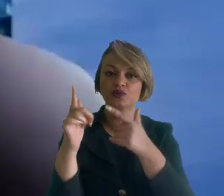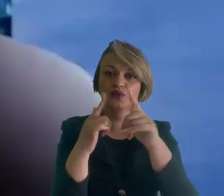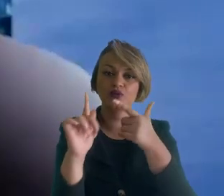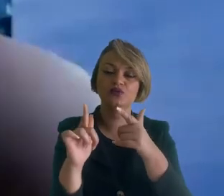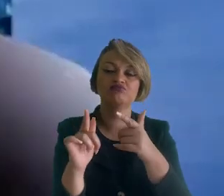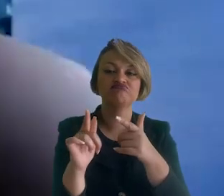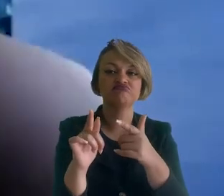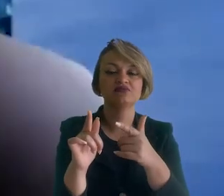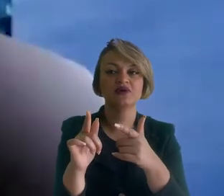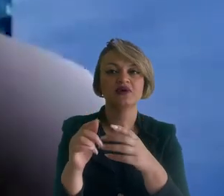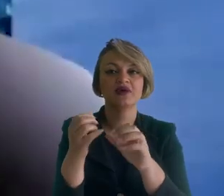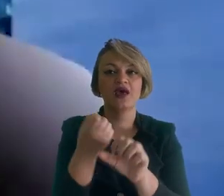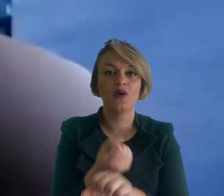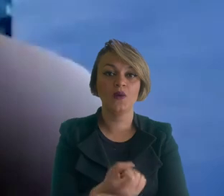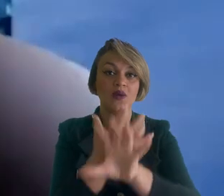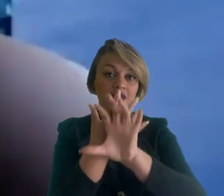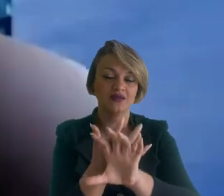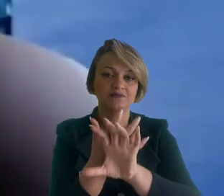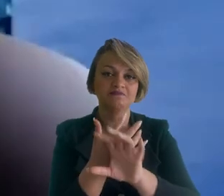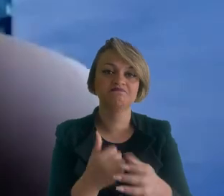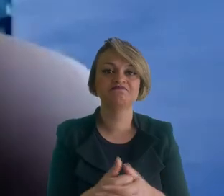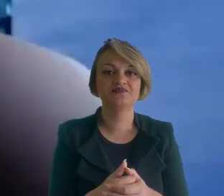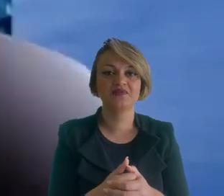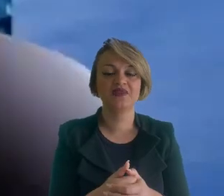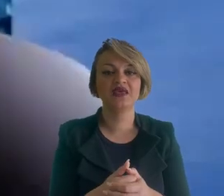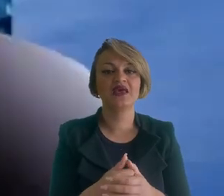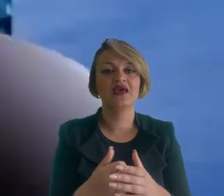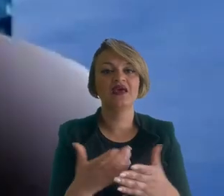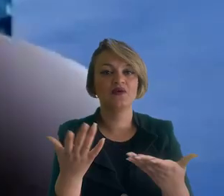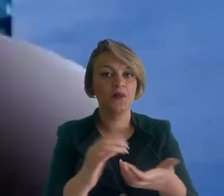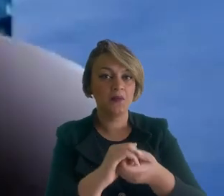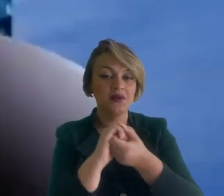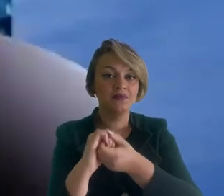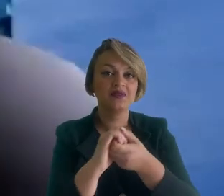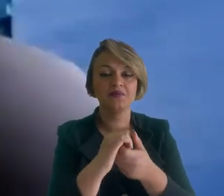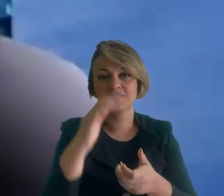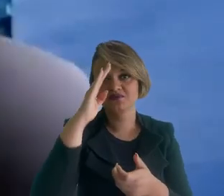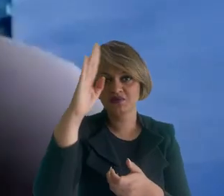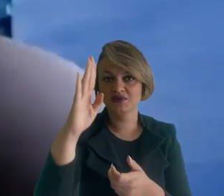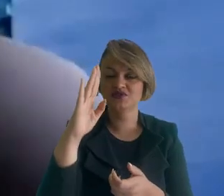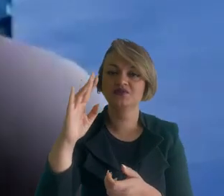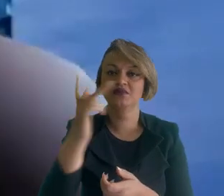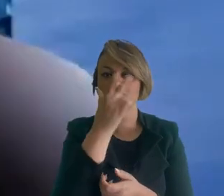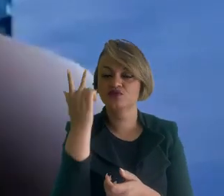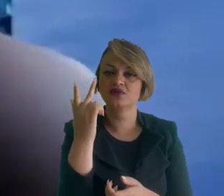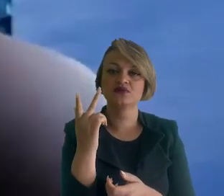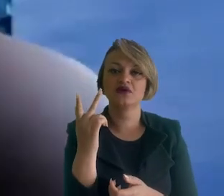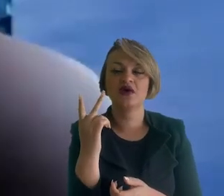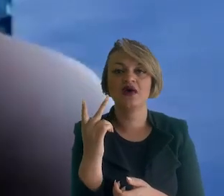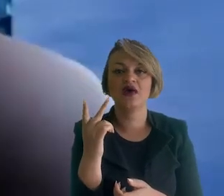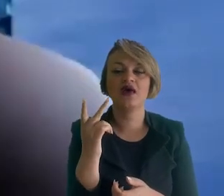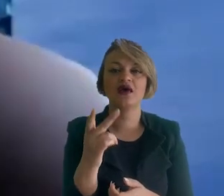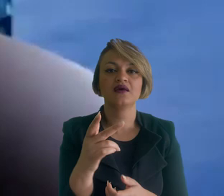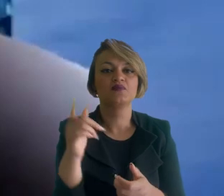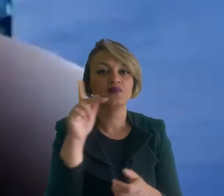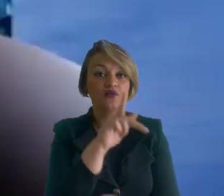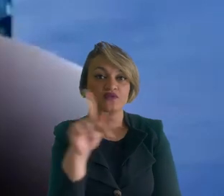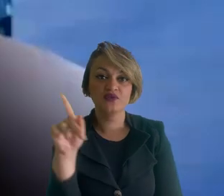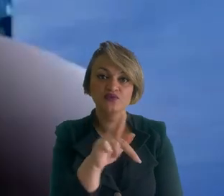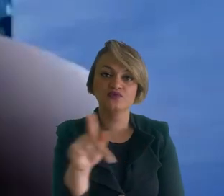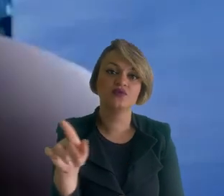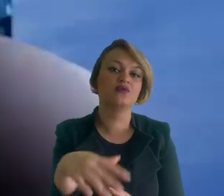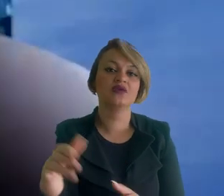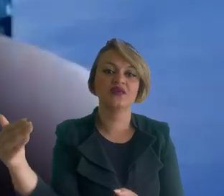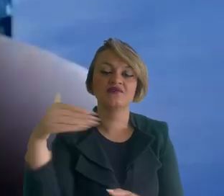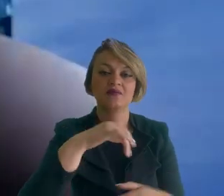fazem online cumprimento especialmente a todos os professores